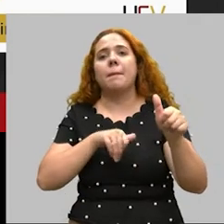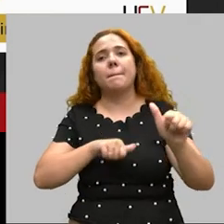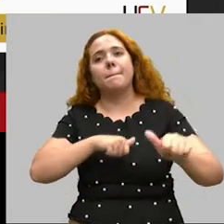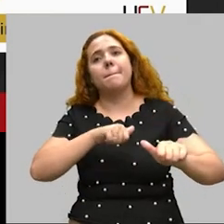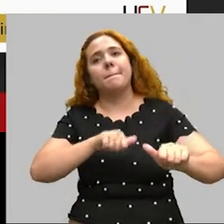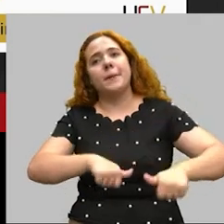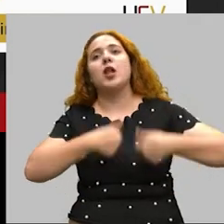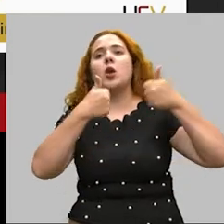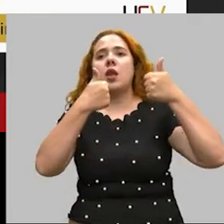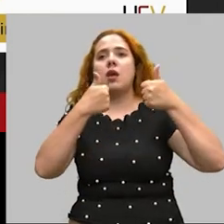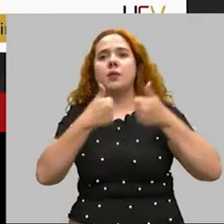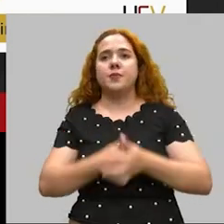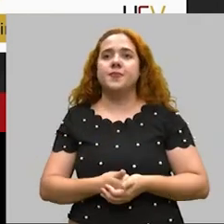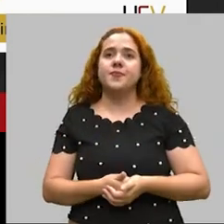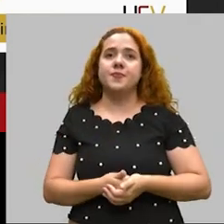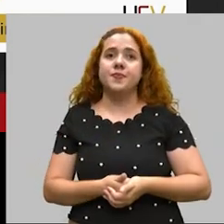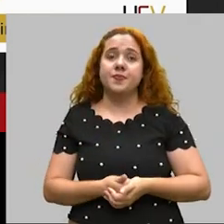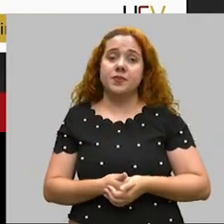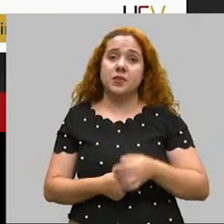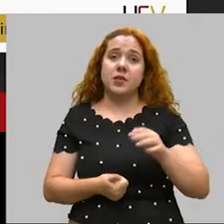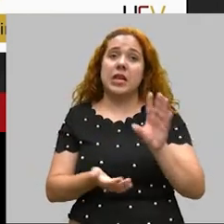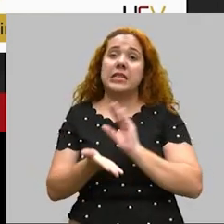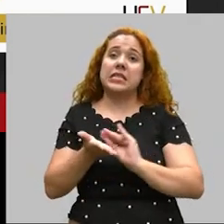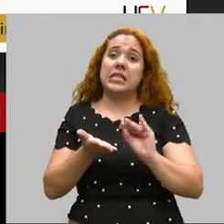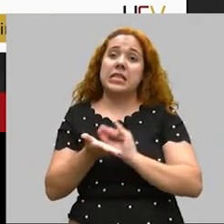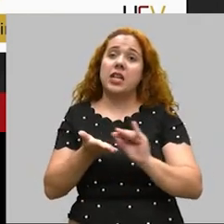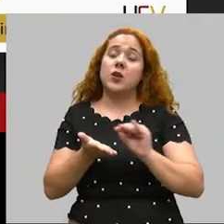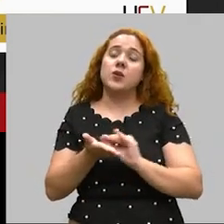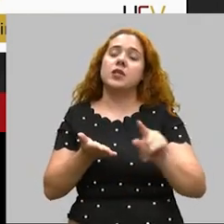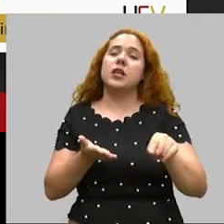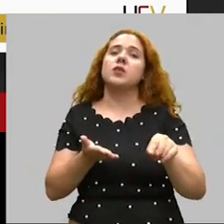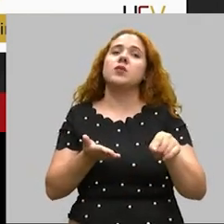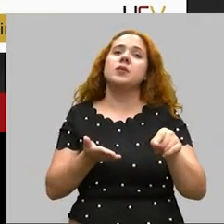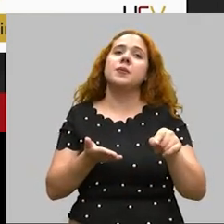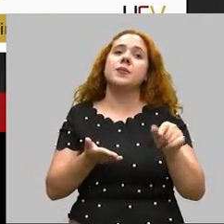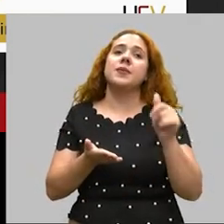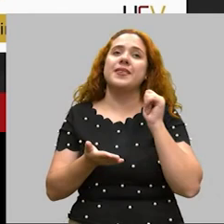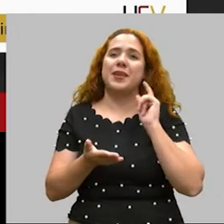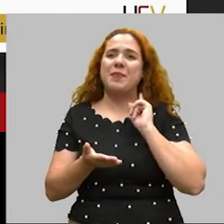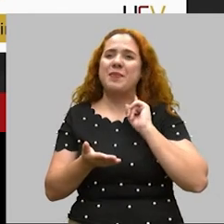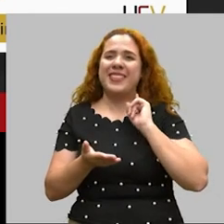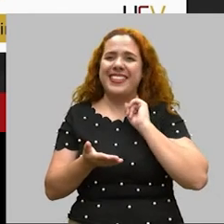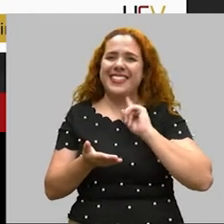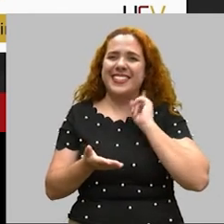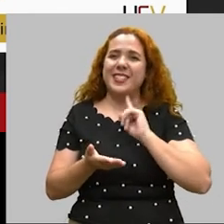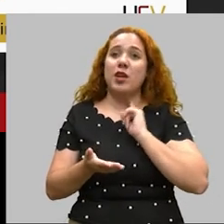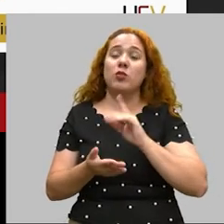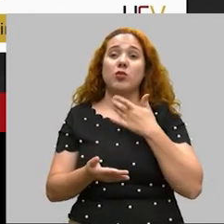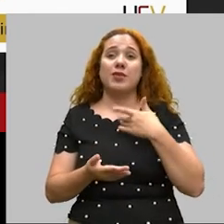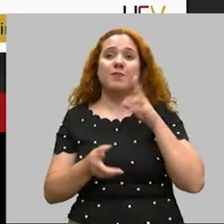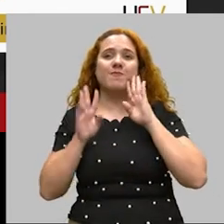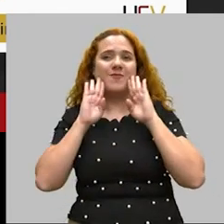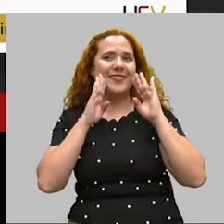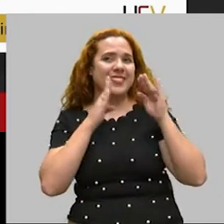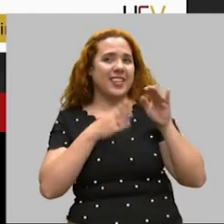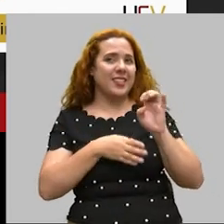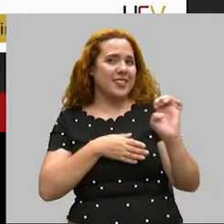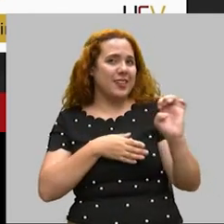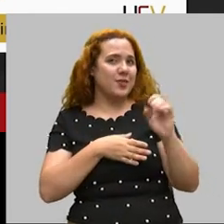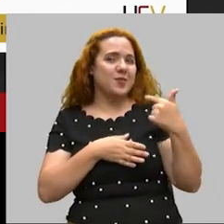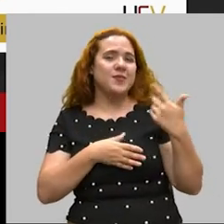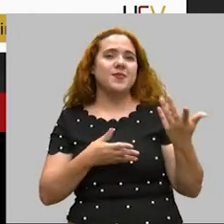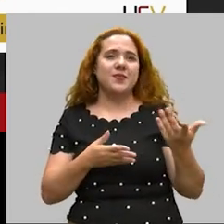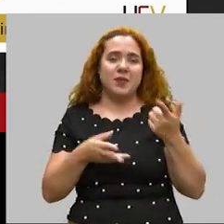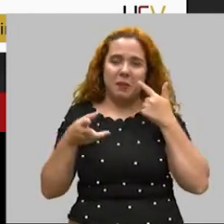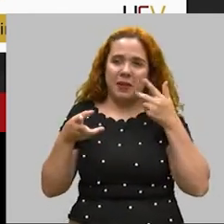a a Secretaria Estadual de minas já tô lendo aqui pro lado até de direito vocês estão vendo né pois ela realmente dialogue com a com as